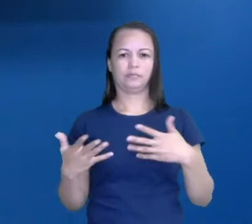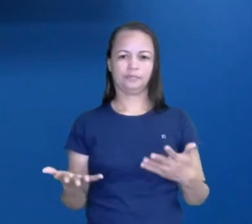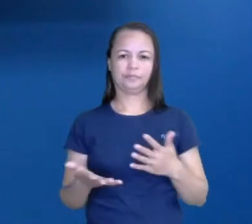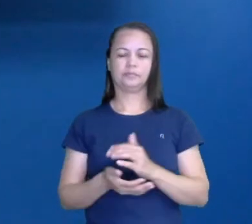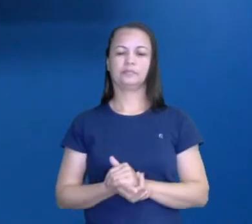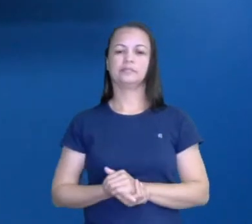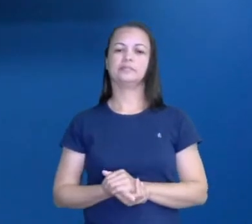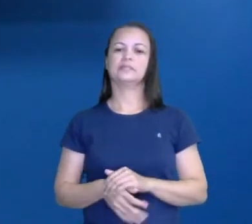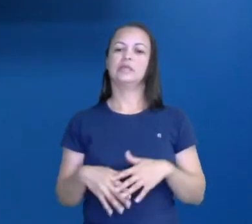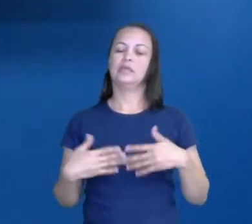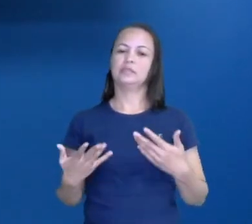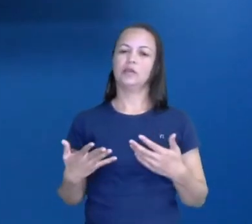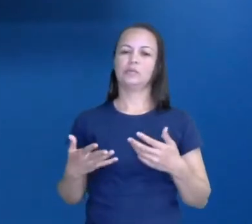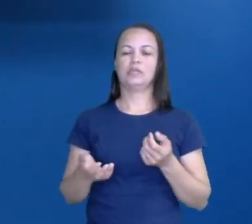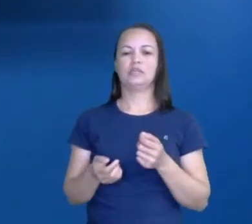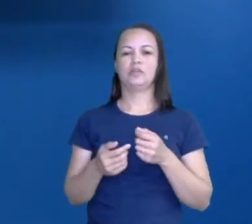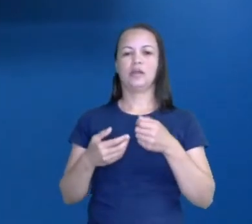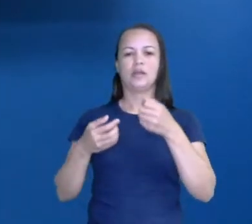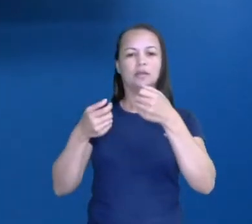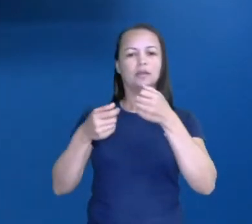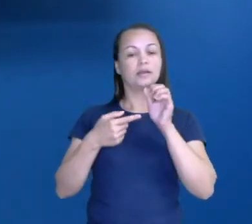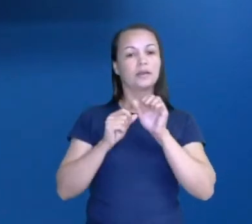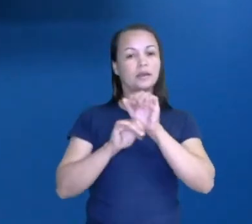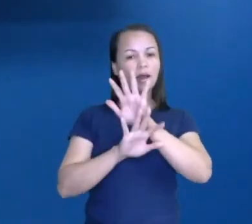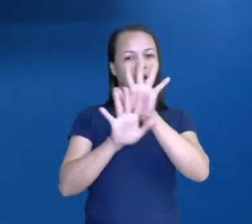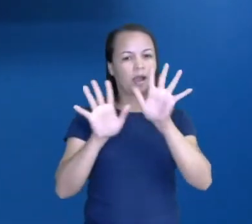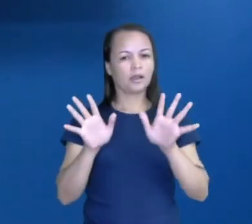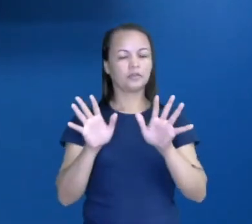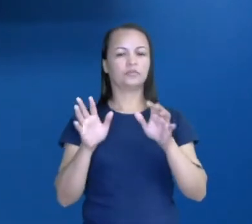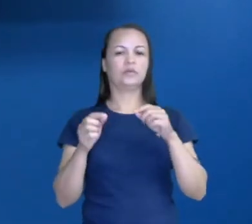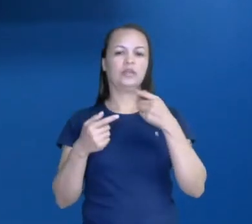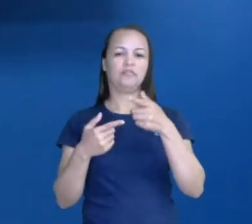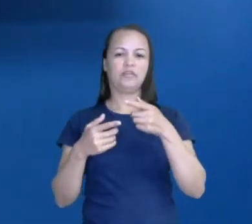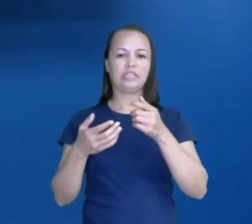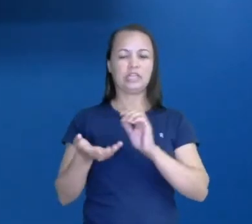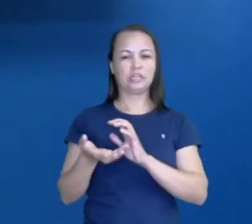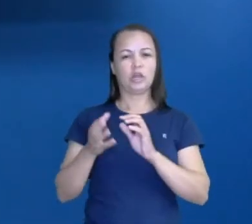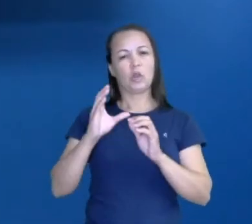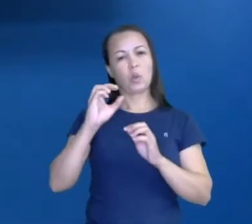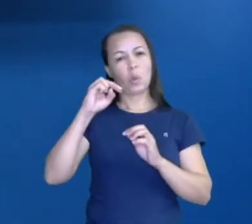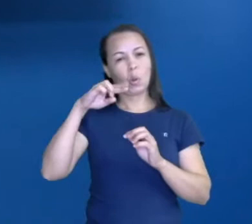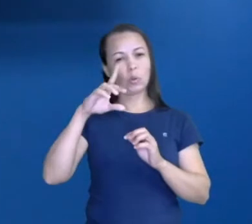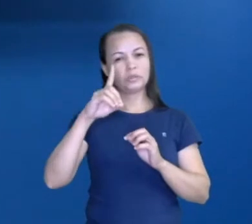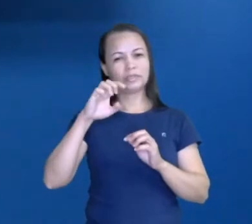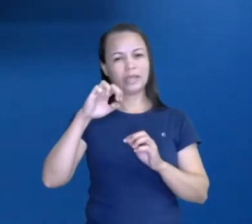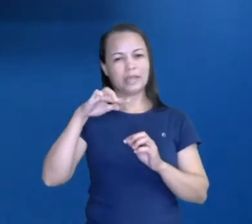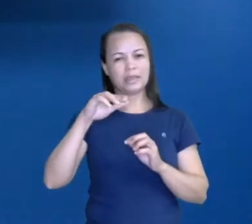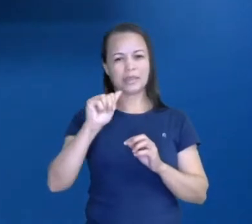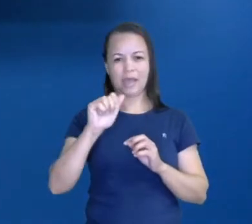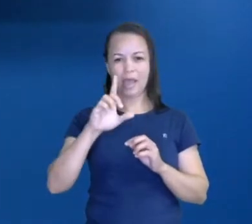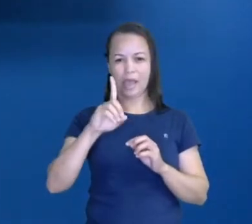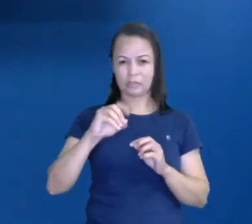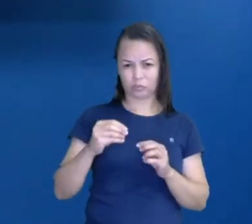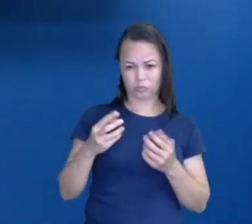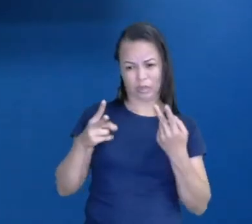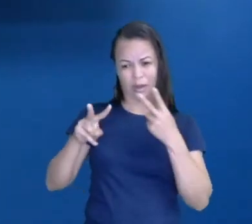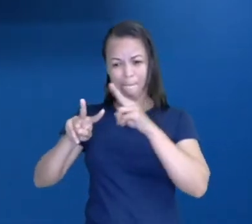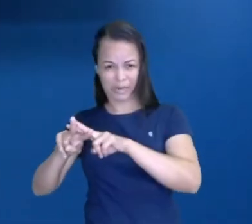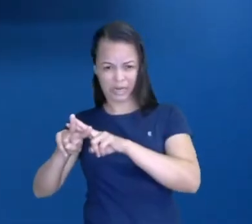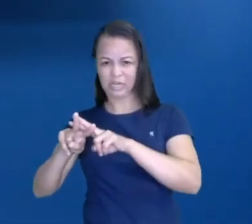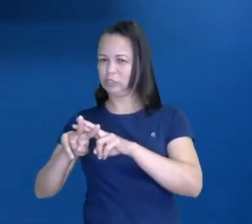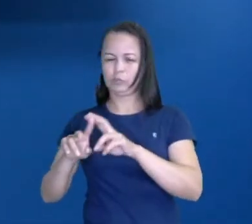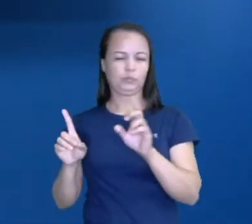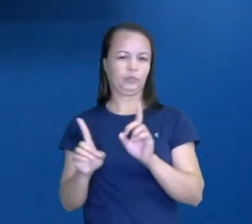claro, ele utilizou essa figura de linguagem, condenado. Certo? Literalmente ele não é um condenado, ele não